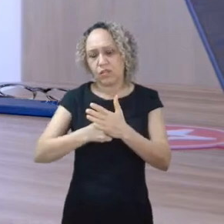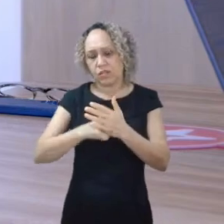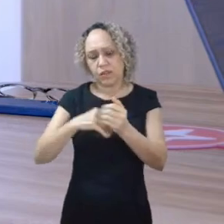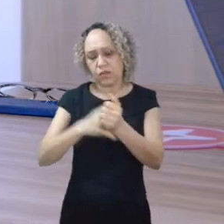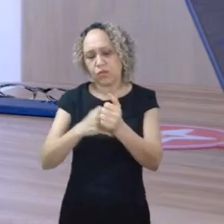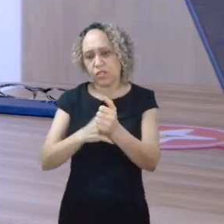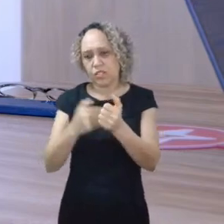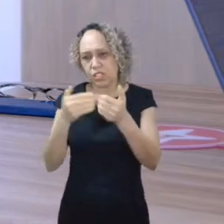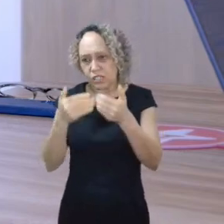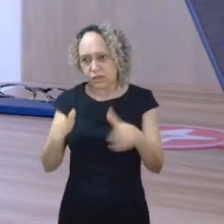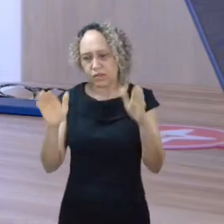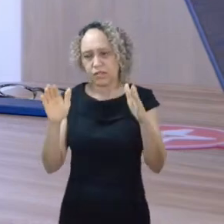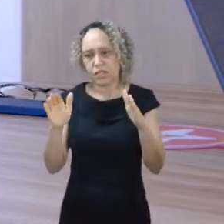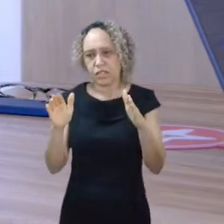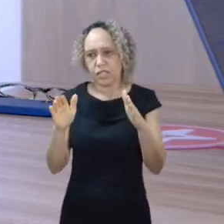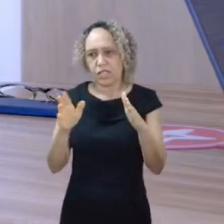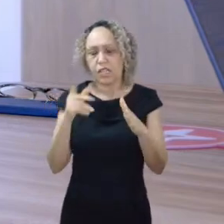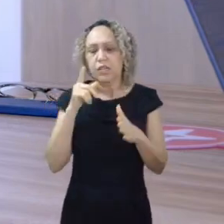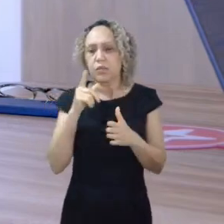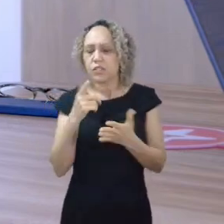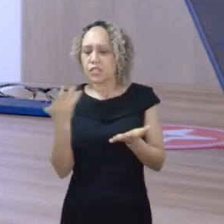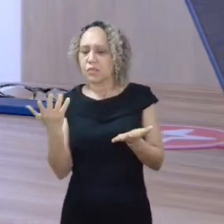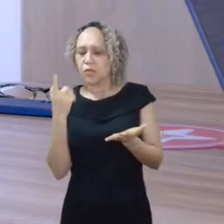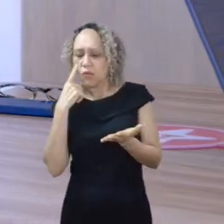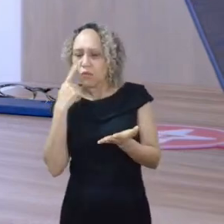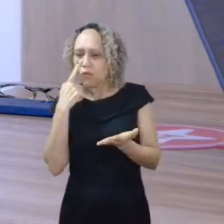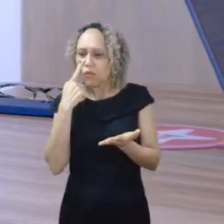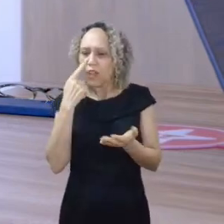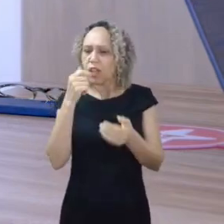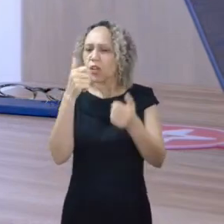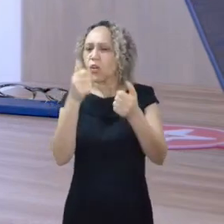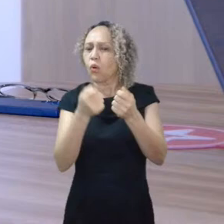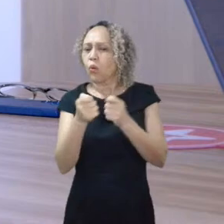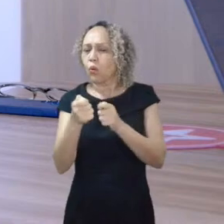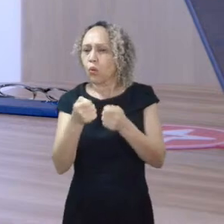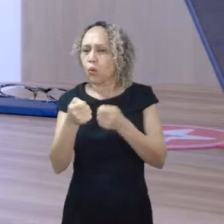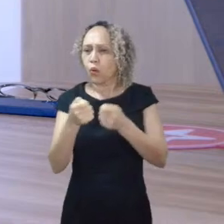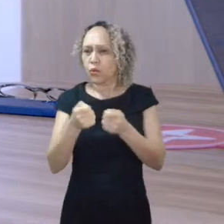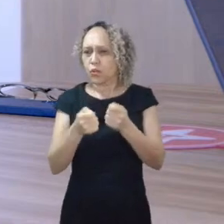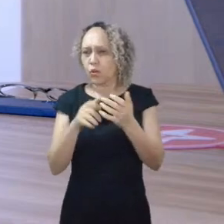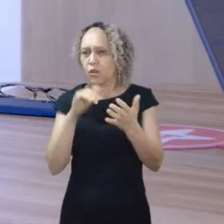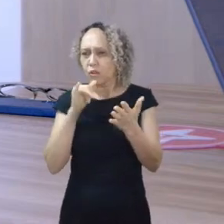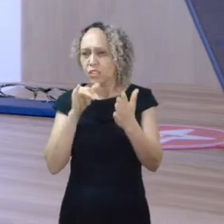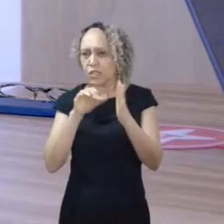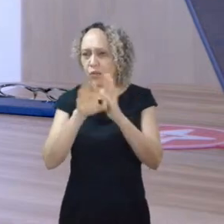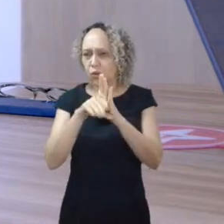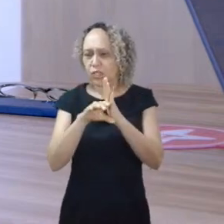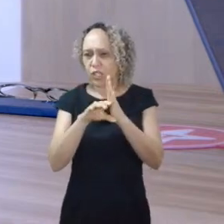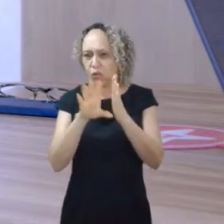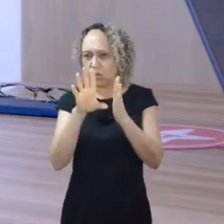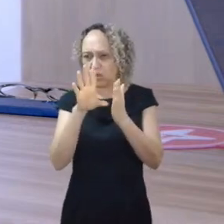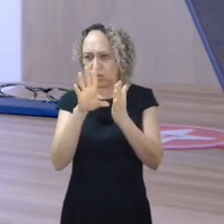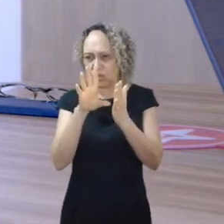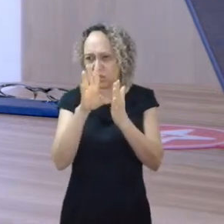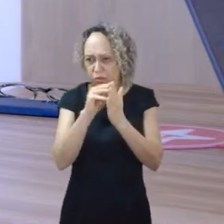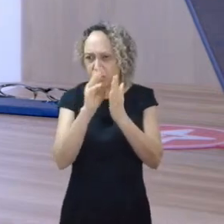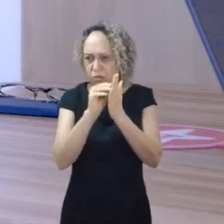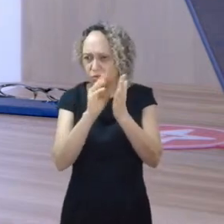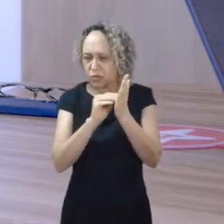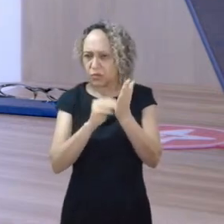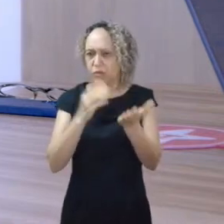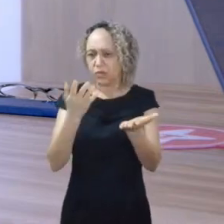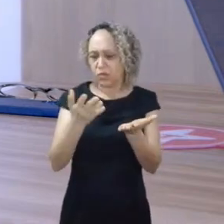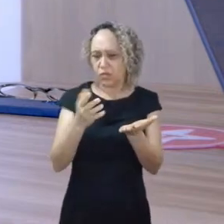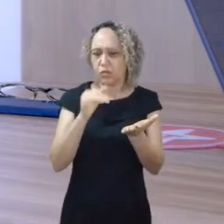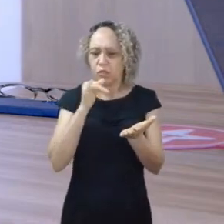conteúdos criptografados. O que são os conteúdos criptografados? São aqueles conteúdos ponta a ponta. É um conteúdo que tem 2 interlocutores, né?